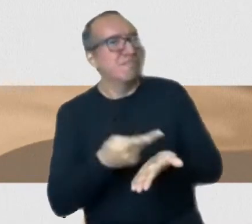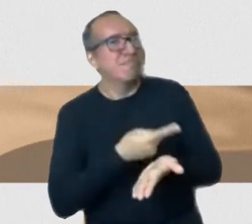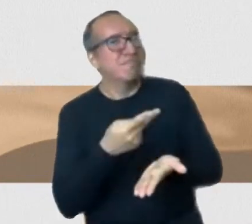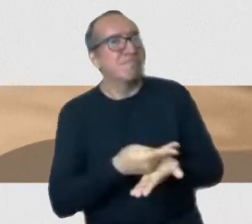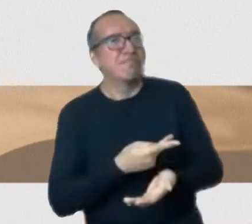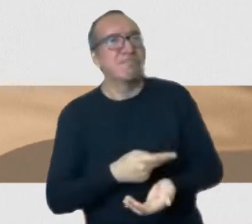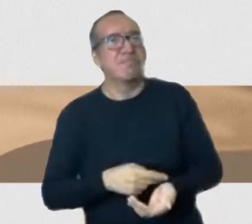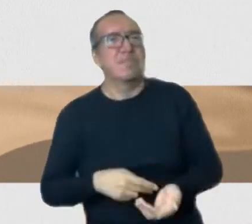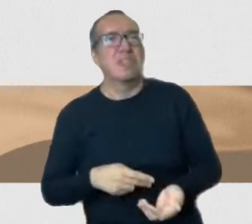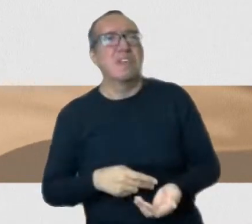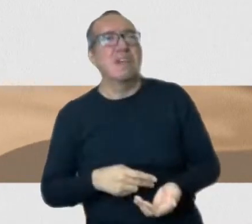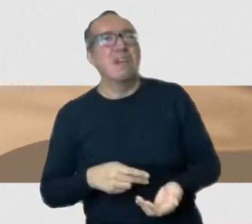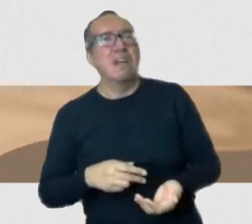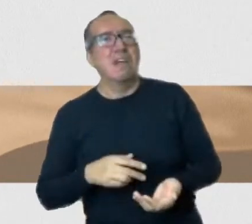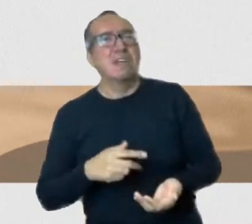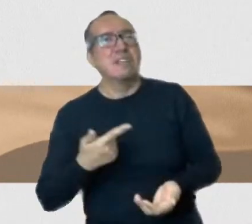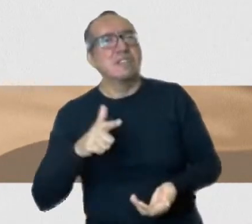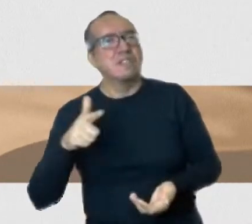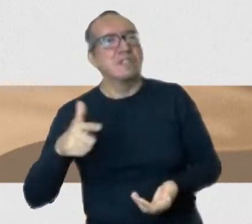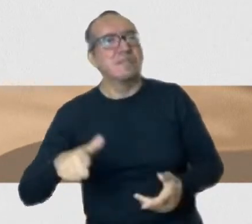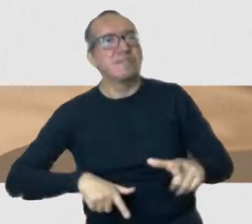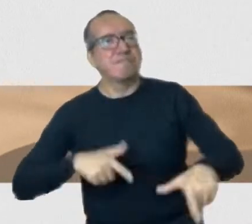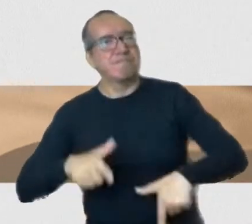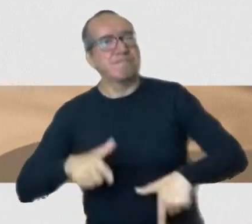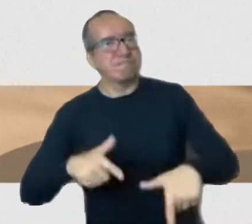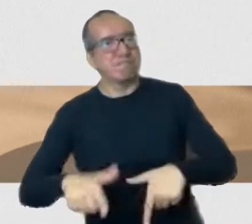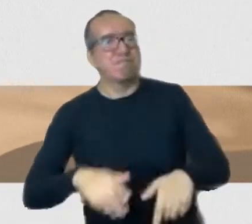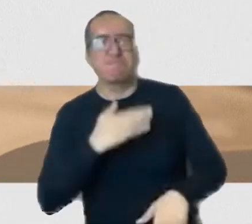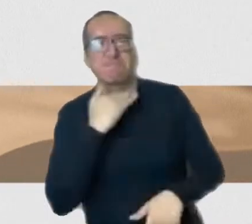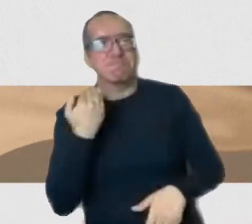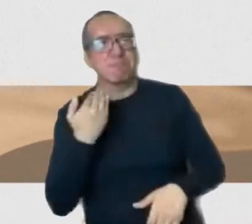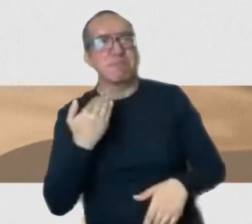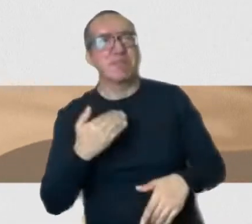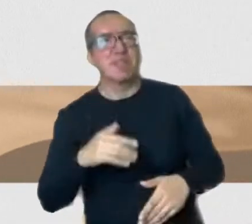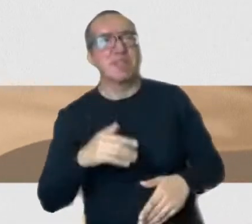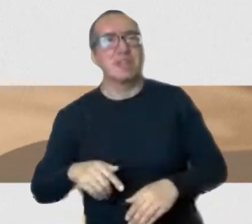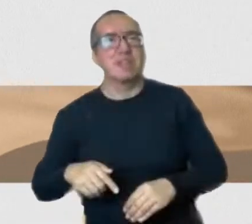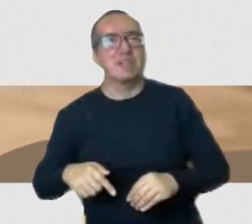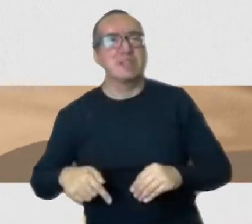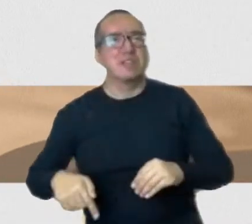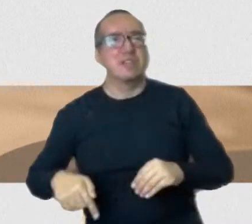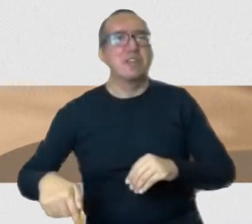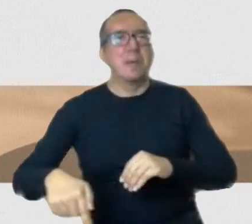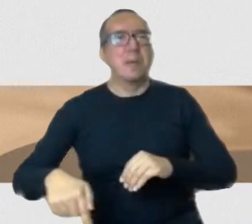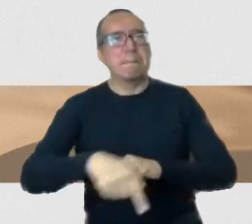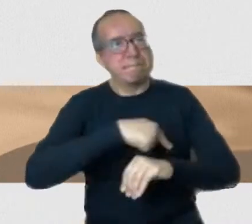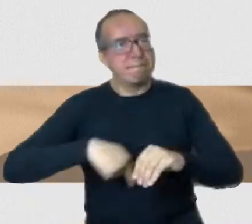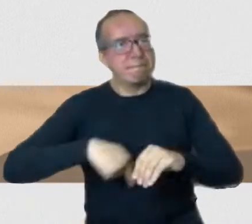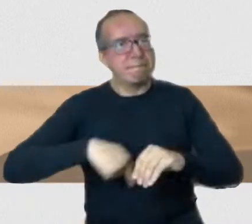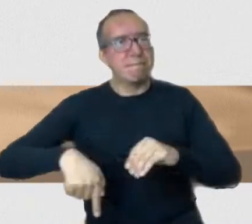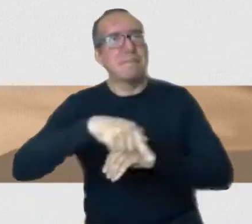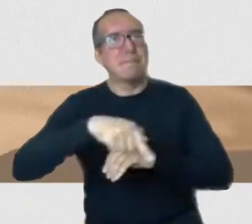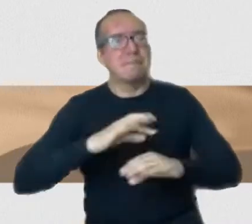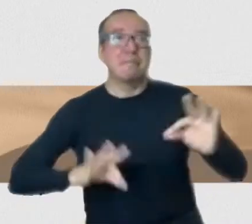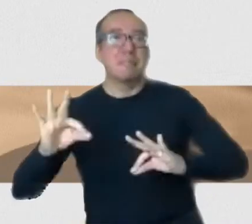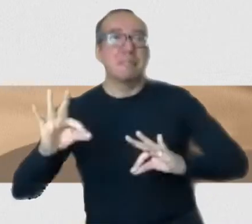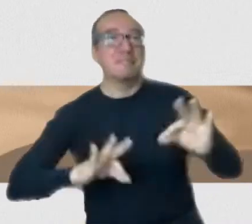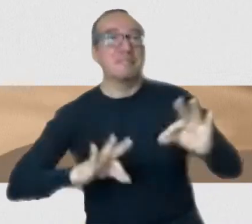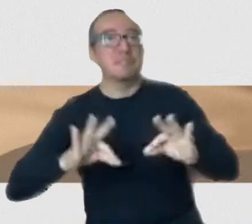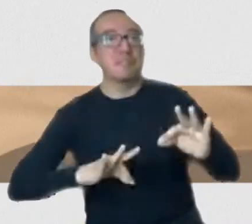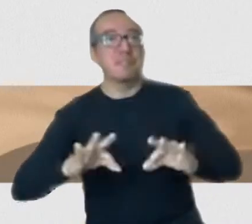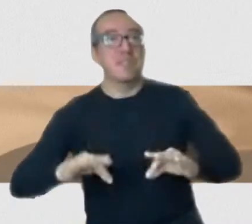Porventura nosso pai Abraão não foi justificado pelas obras quando ofereceu sobre o altar o seu filho Isaque? Bem vês que a